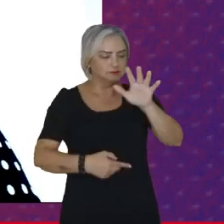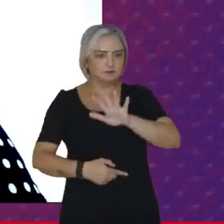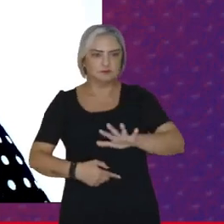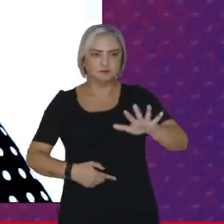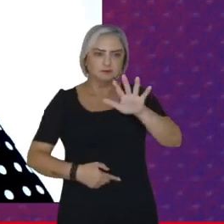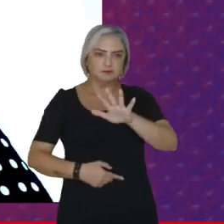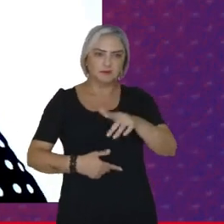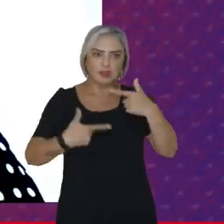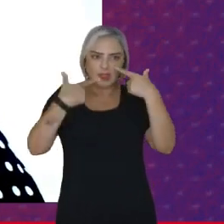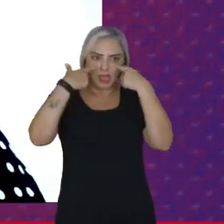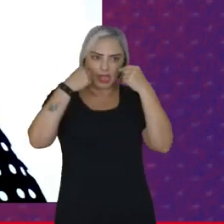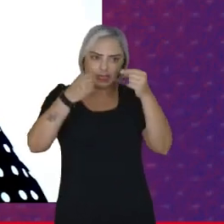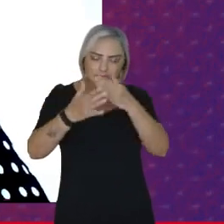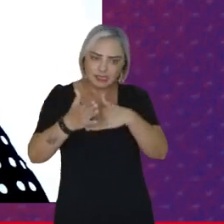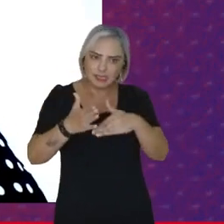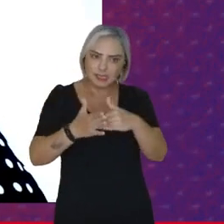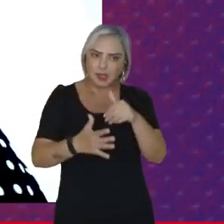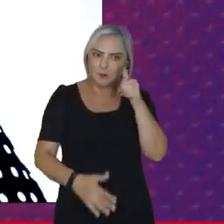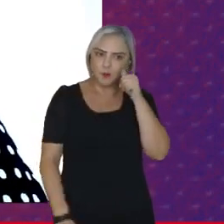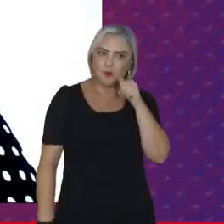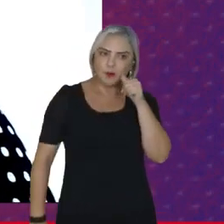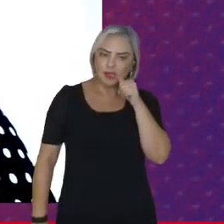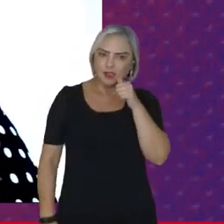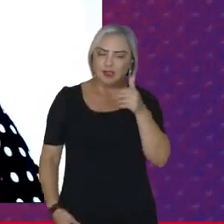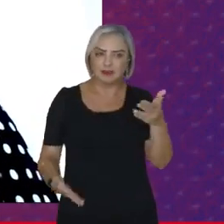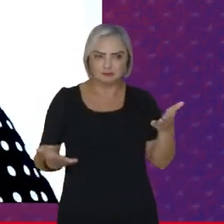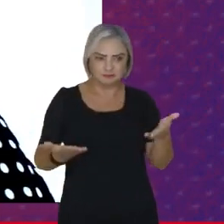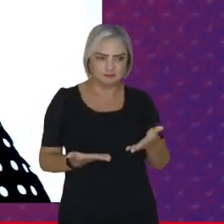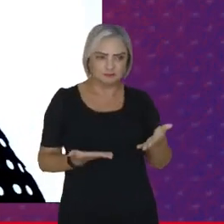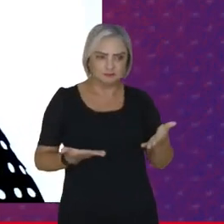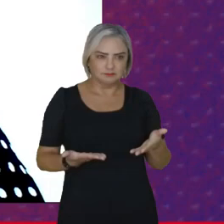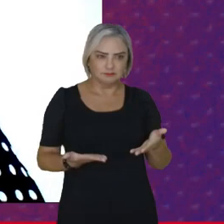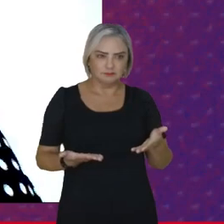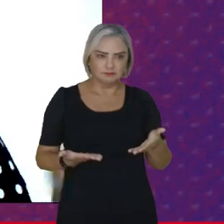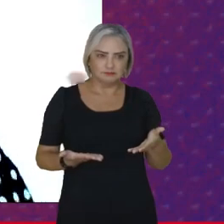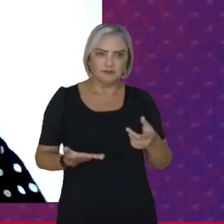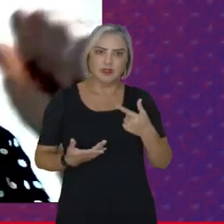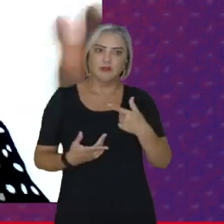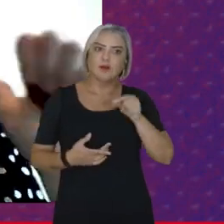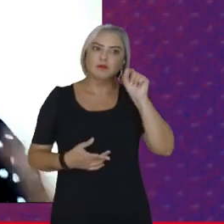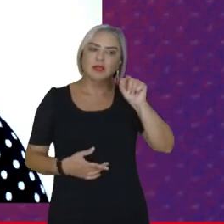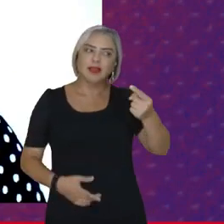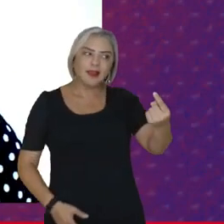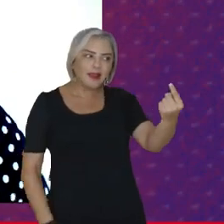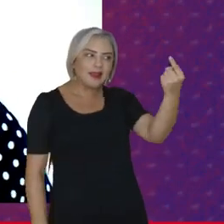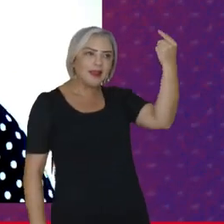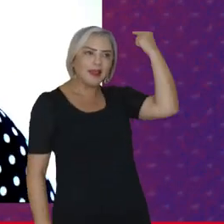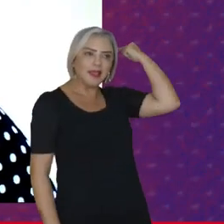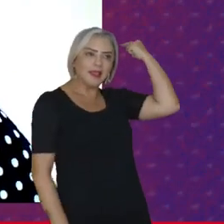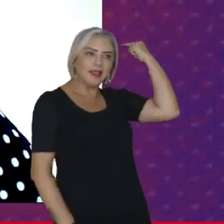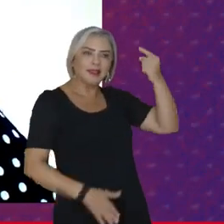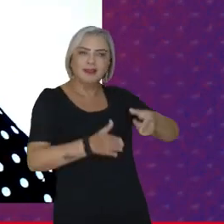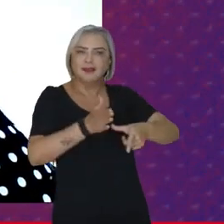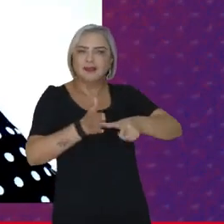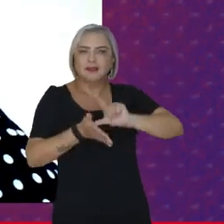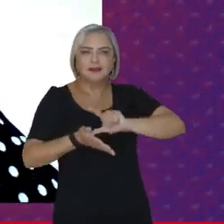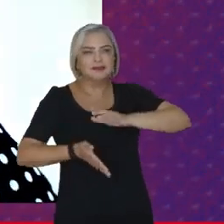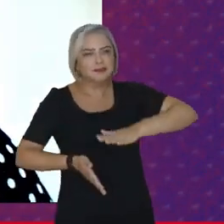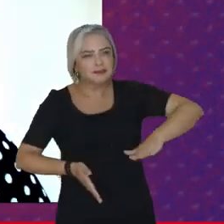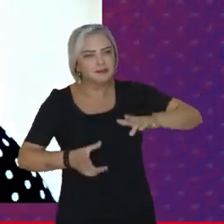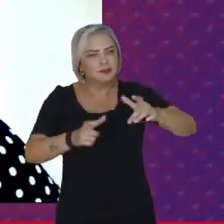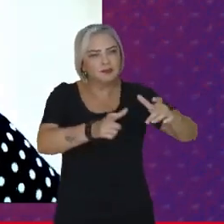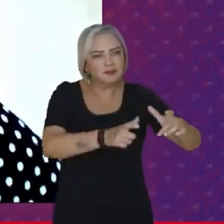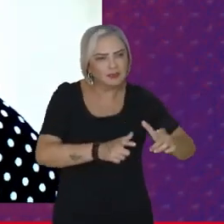atenção integral à saúde da mulher, atualmente, foi porque lá atrás, antes de terem esses